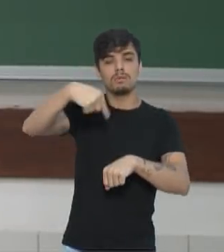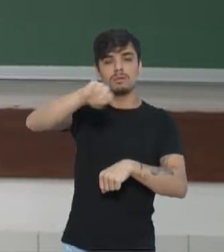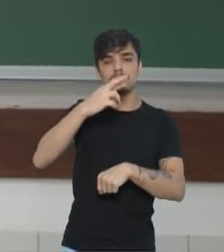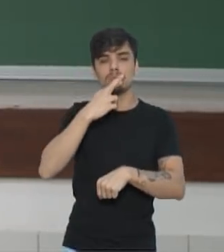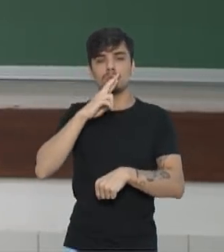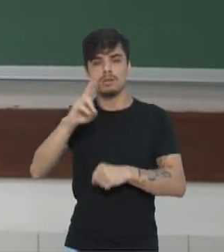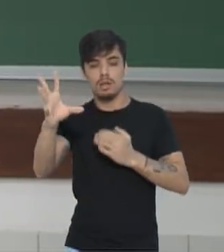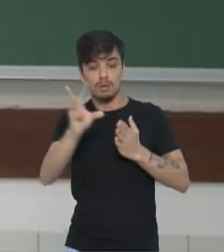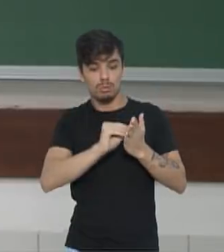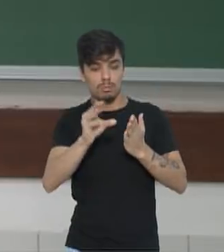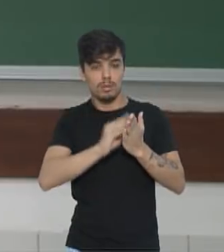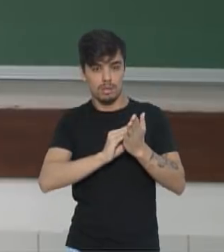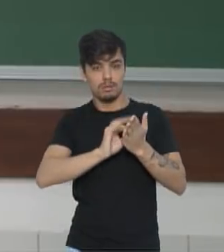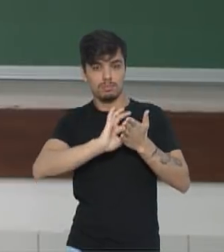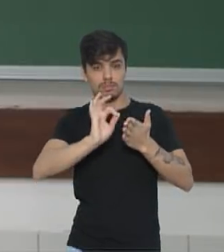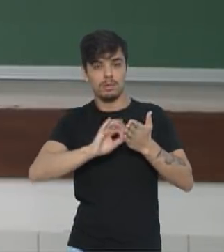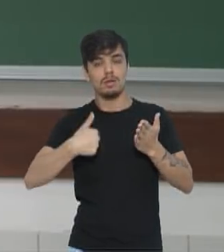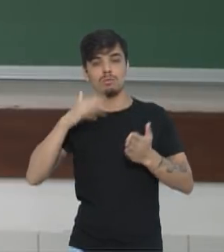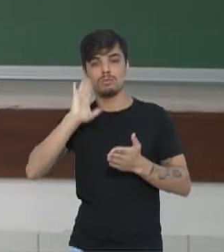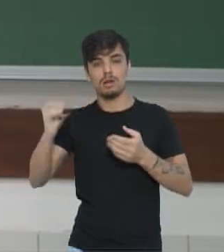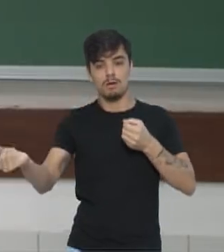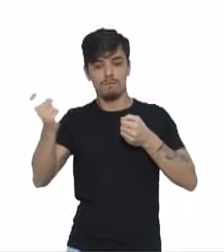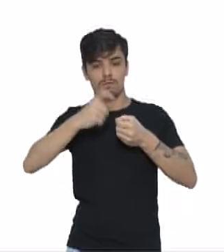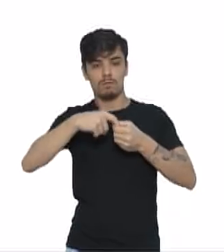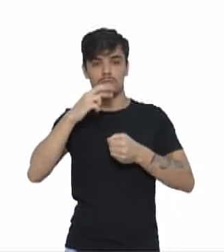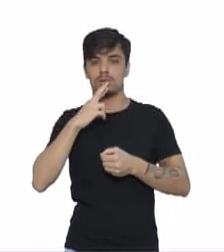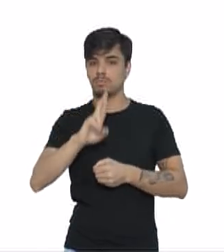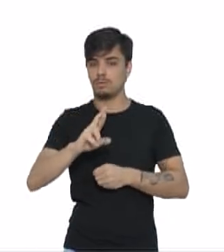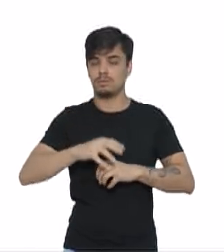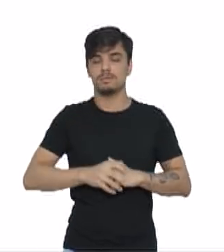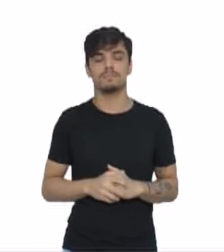tudo, e eu já retorno com a resposta para vocês.